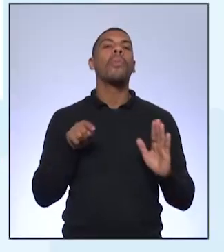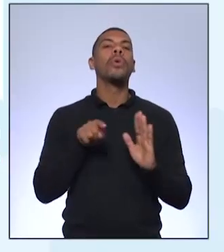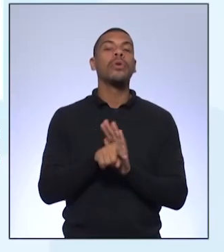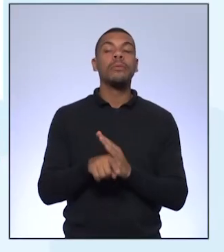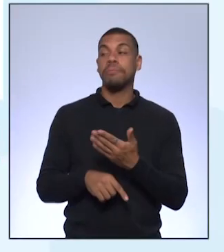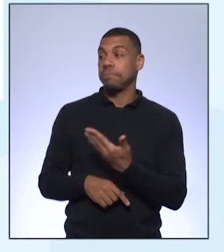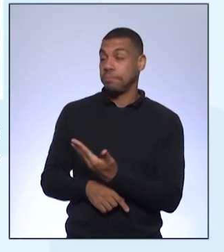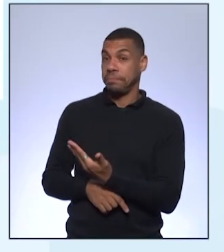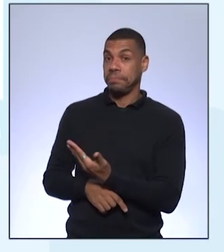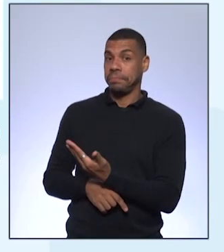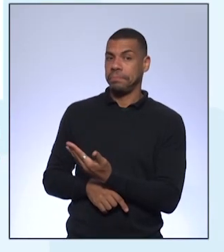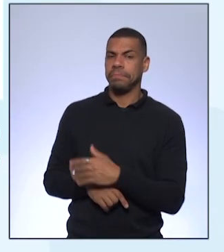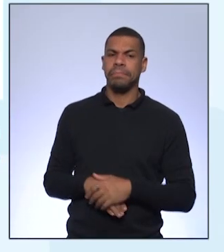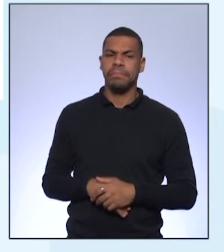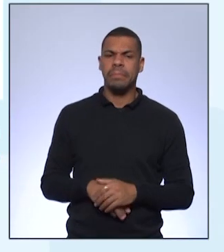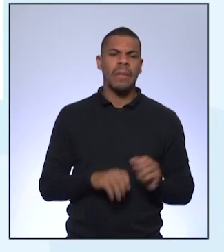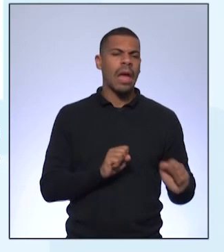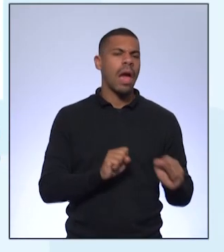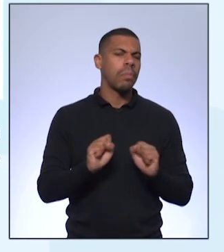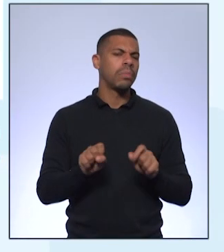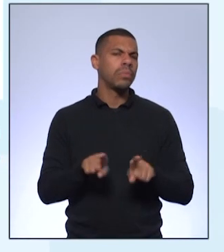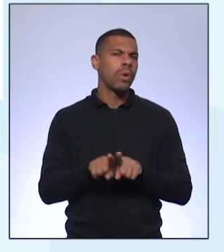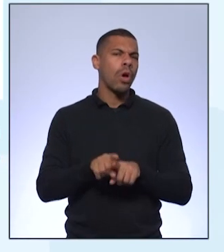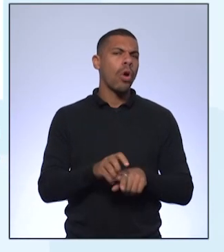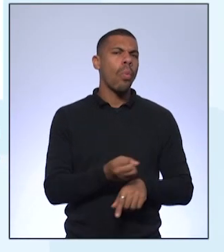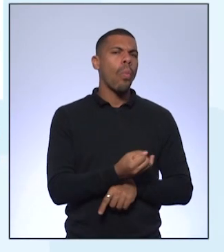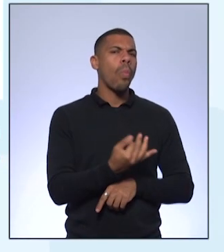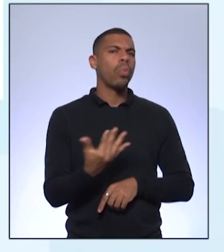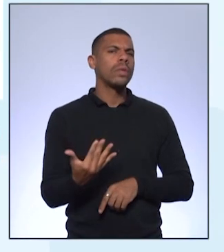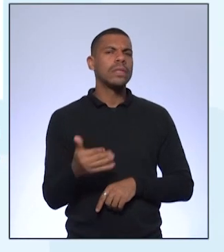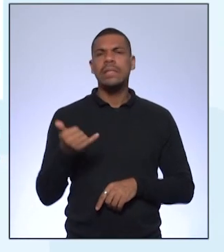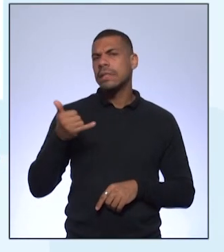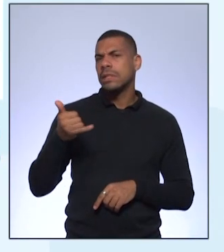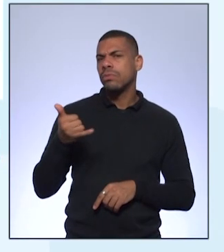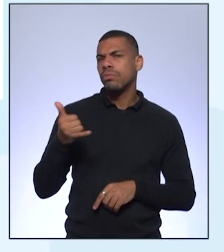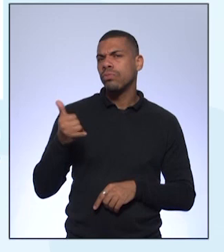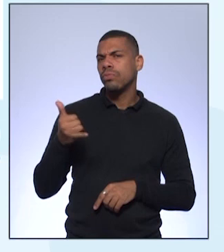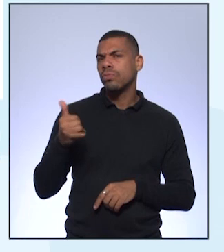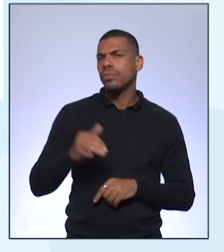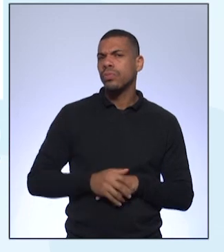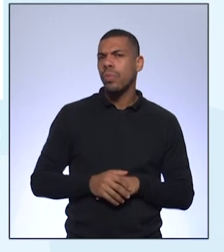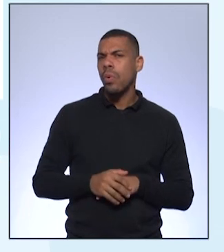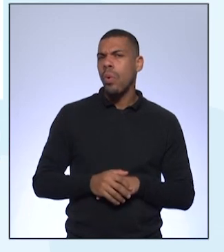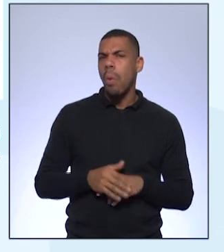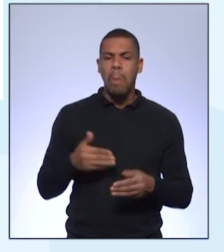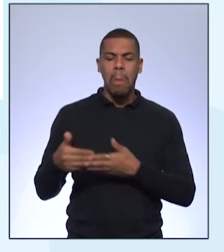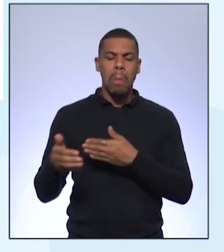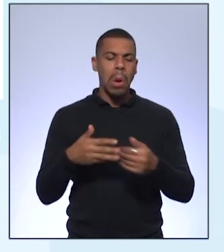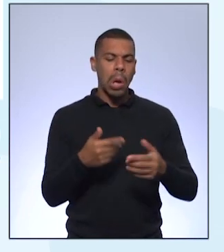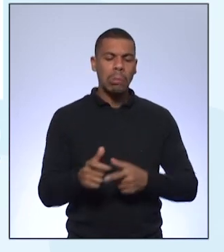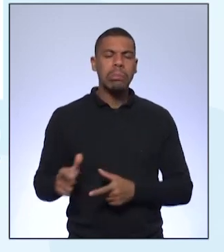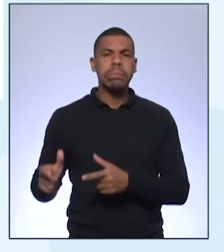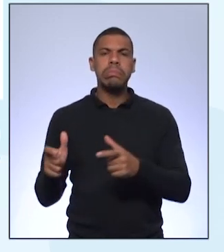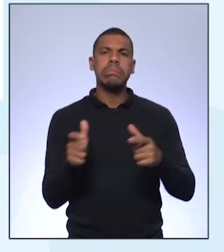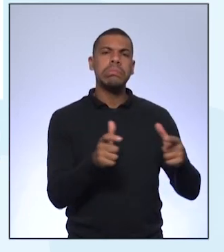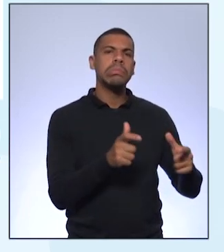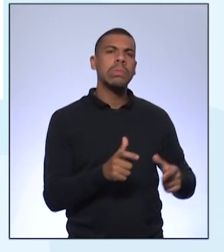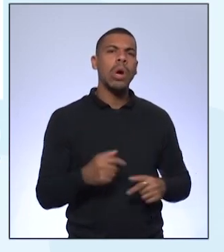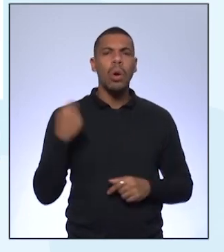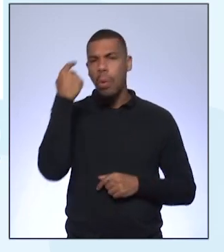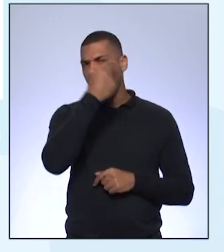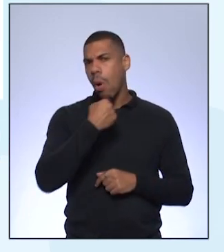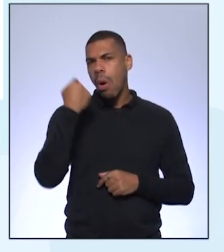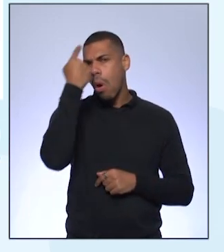essa mesma lei de formação, é possível calcular a quantidade de celulares produzidos para qualquer número de